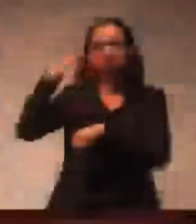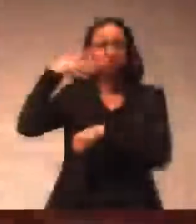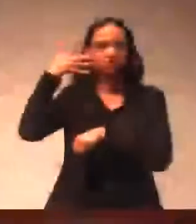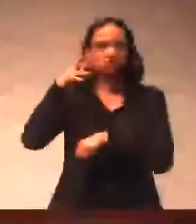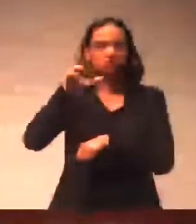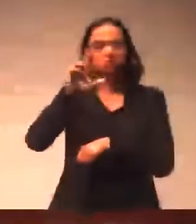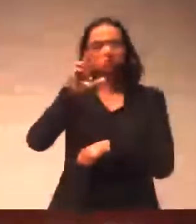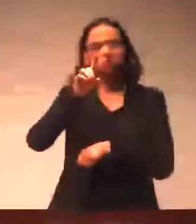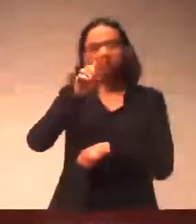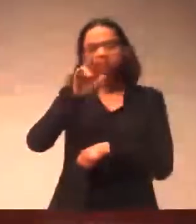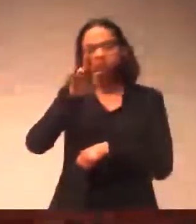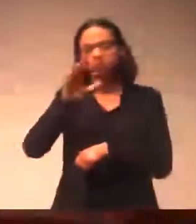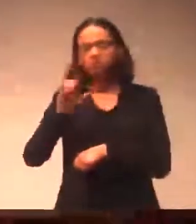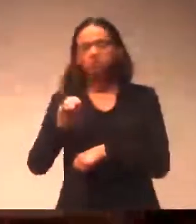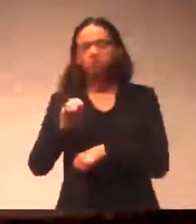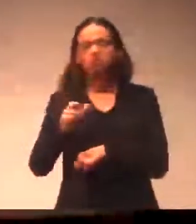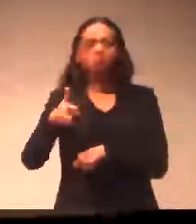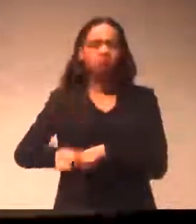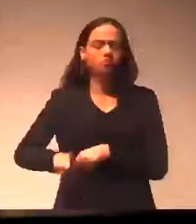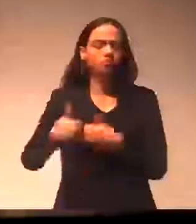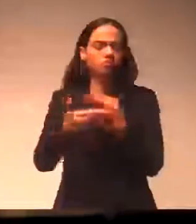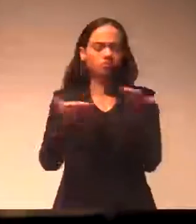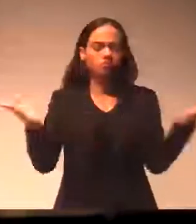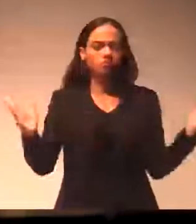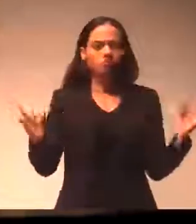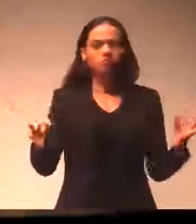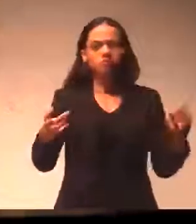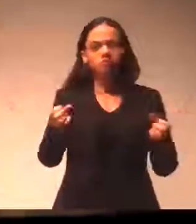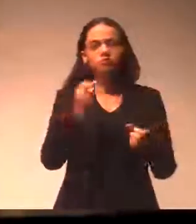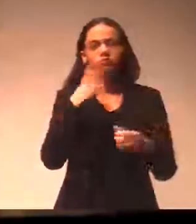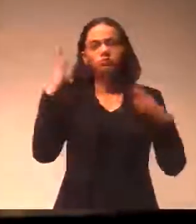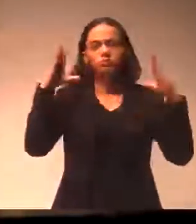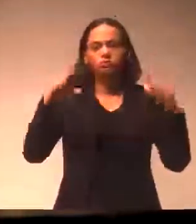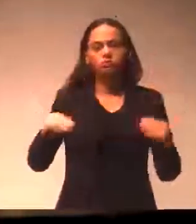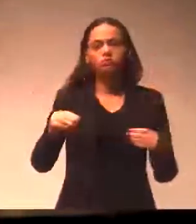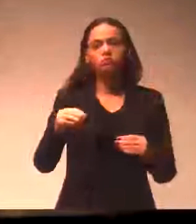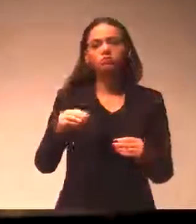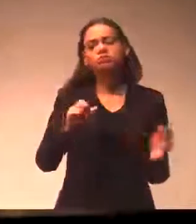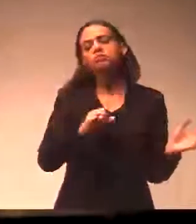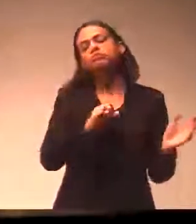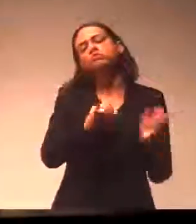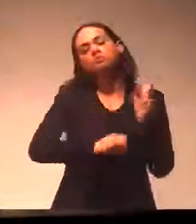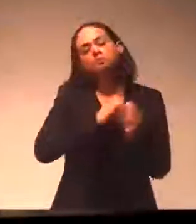Obrigado, senhor presidente. Mais uma vez, boa noite a todos, os parlamentares, o público presente, os internautas.